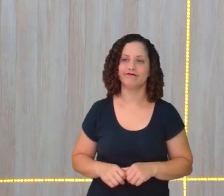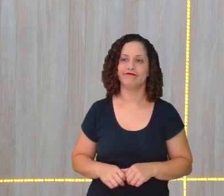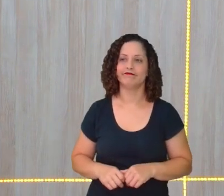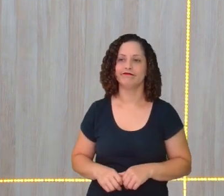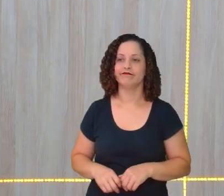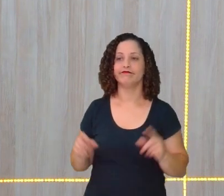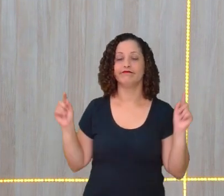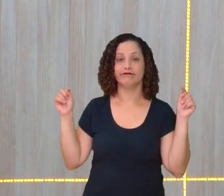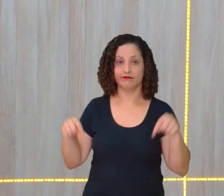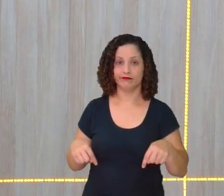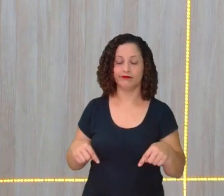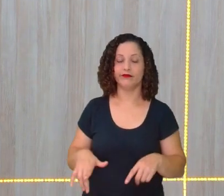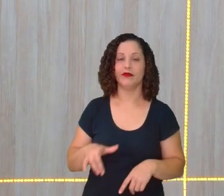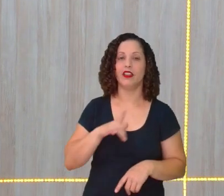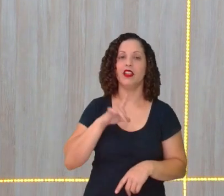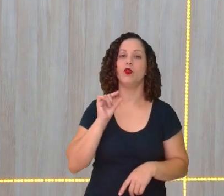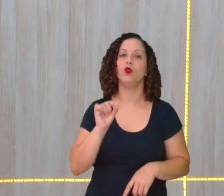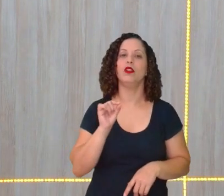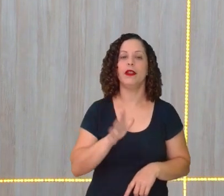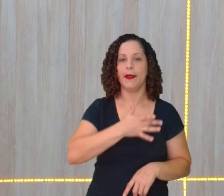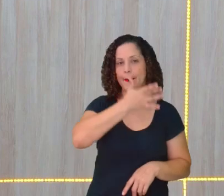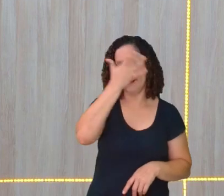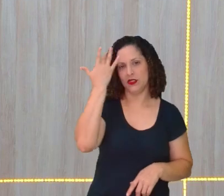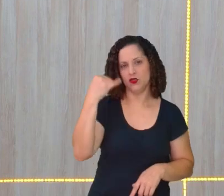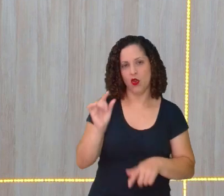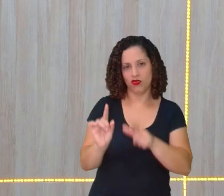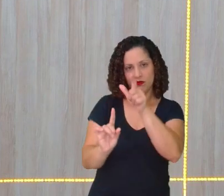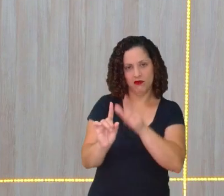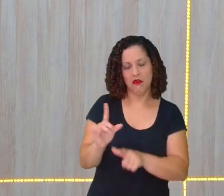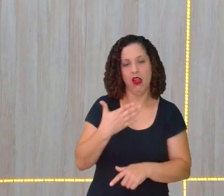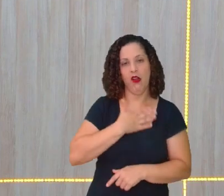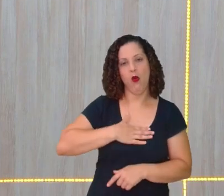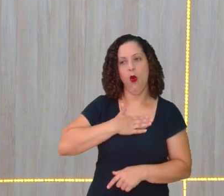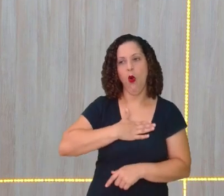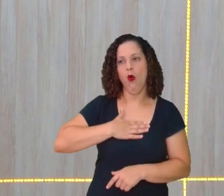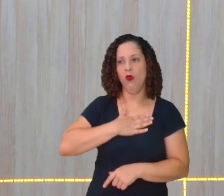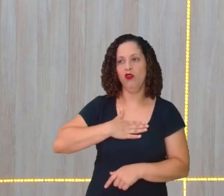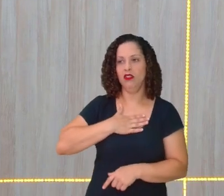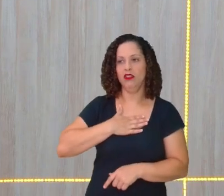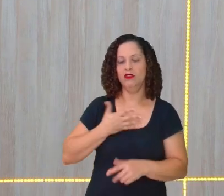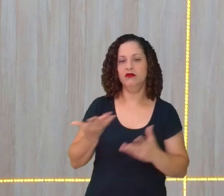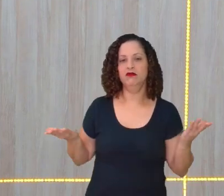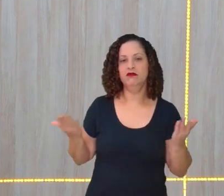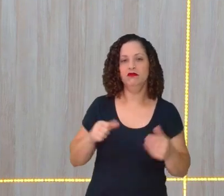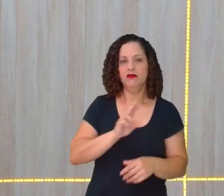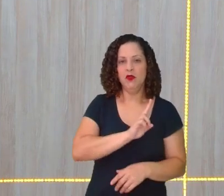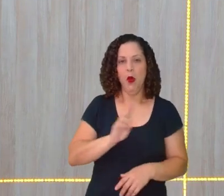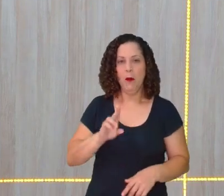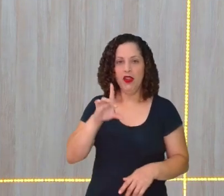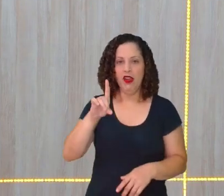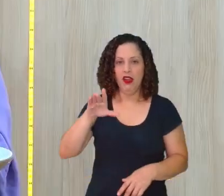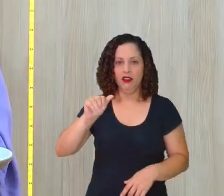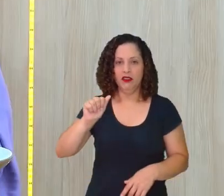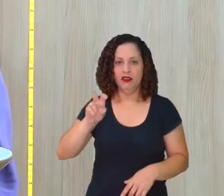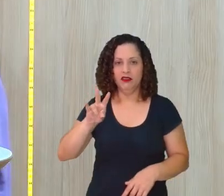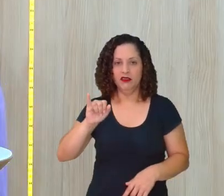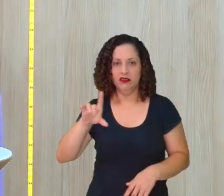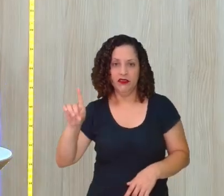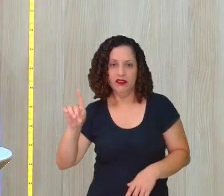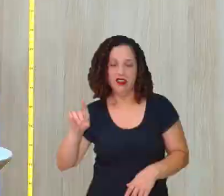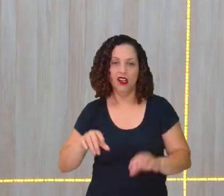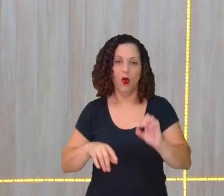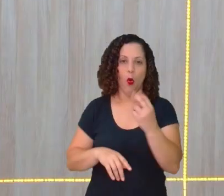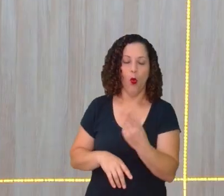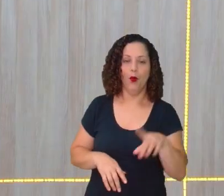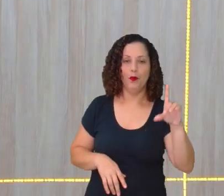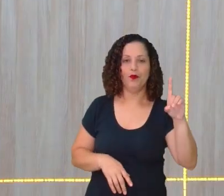tem gente que prefere ser chamado de David, tem gente que gosta de ser chamado de Davi. E aí? Isso, é verdade. Então, realmente, a